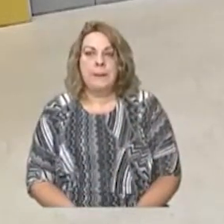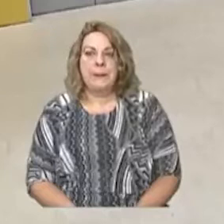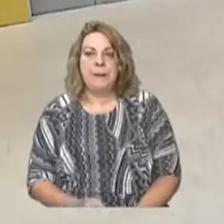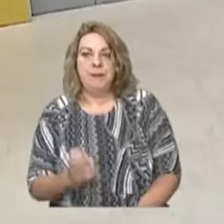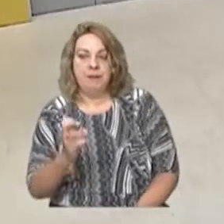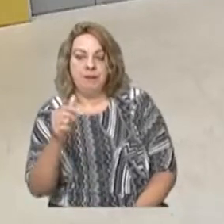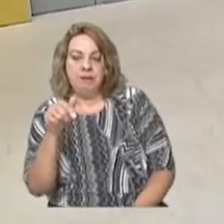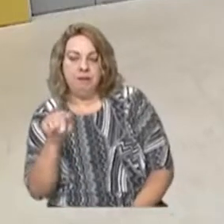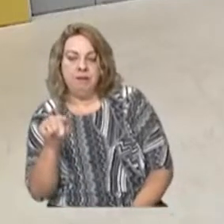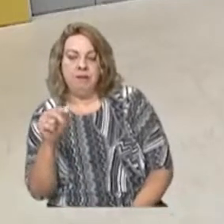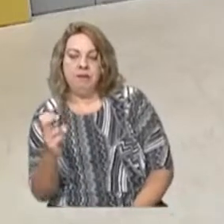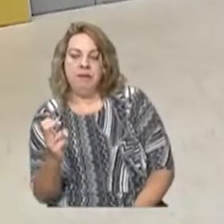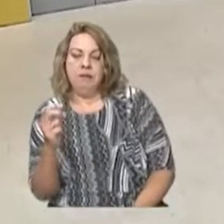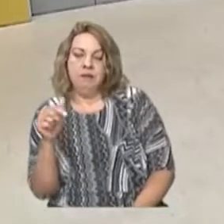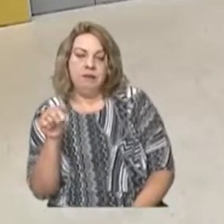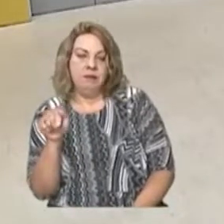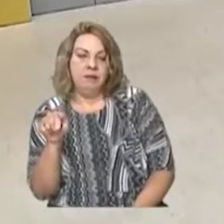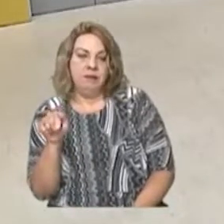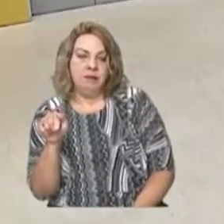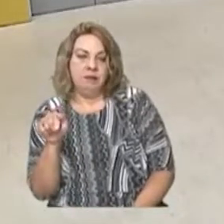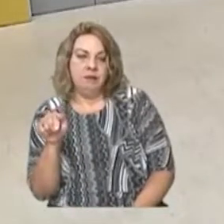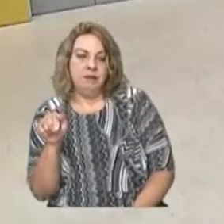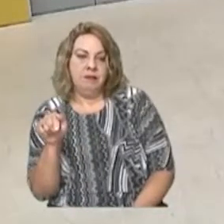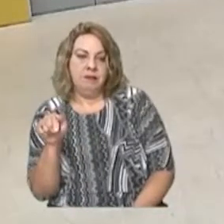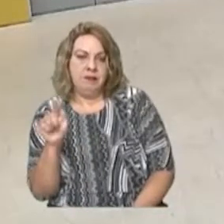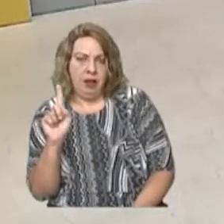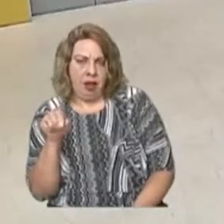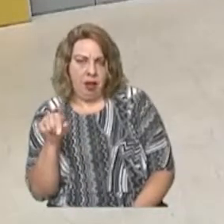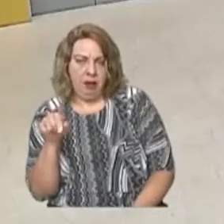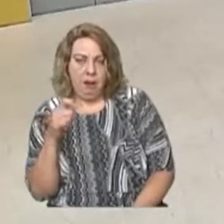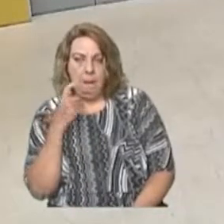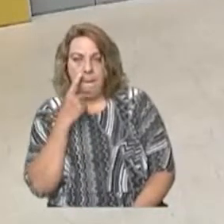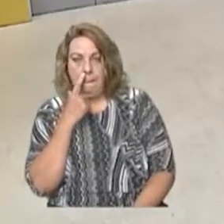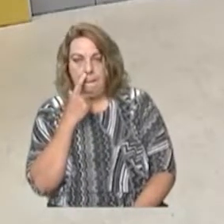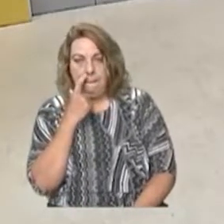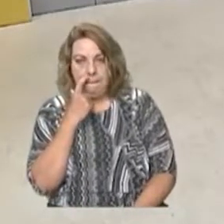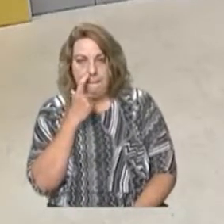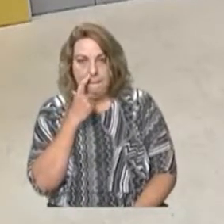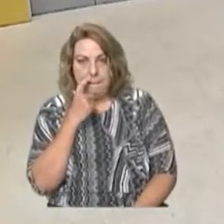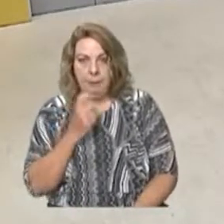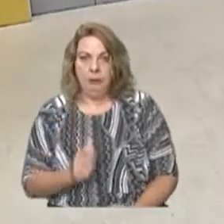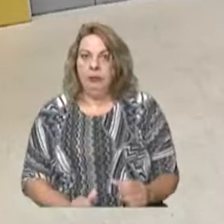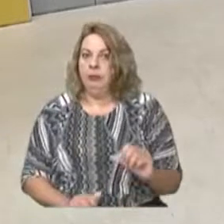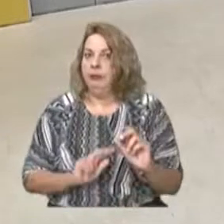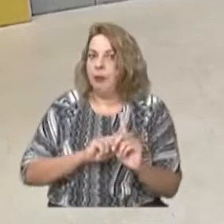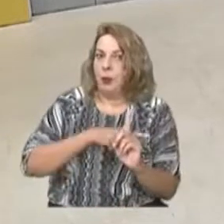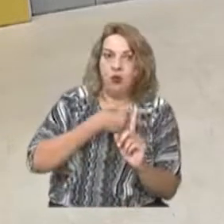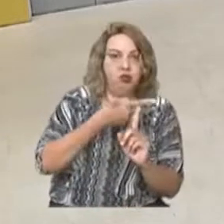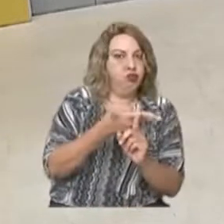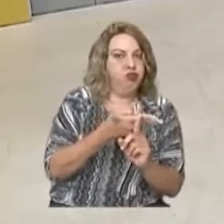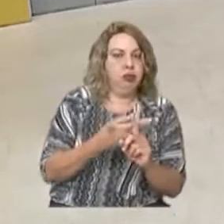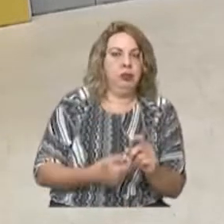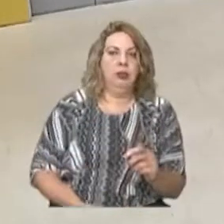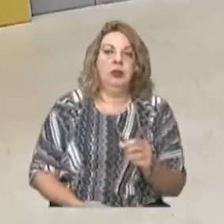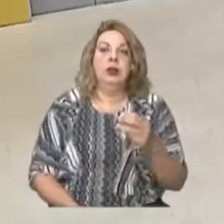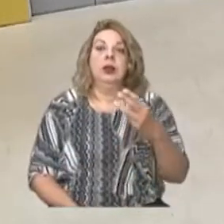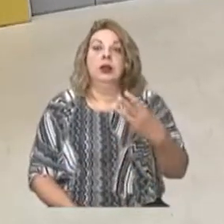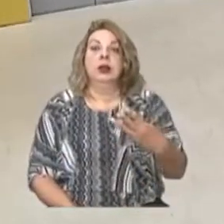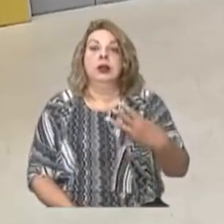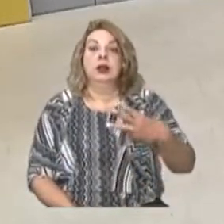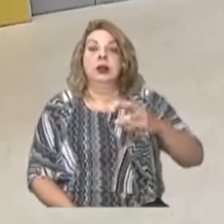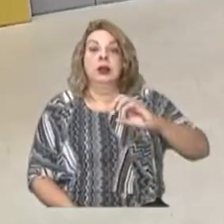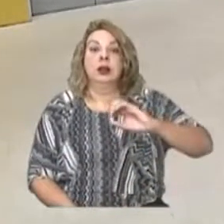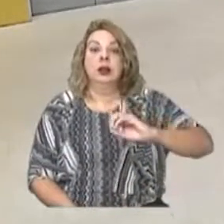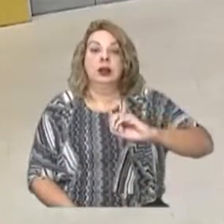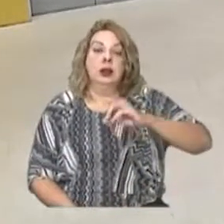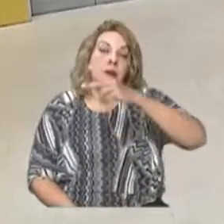é o 57? 57, 57. Dobrou a fila, agora já são 30 títulos